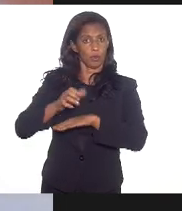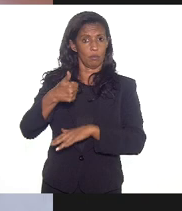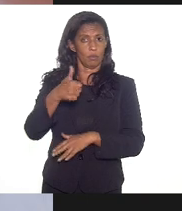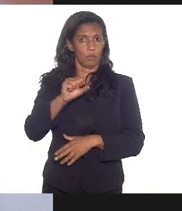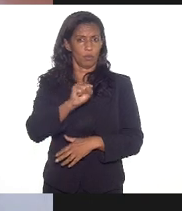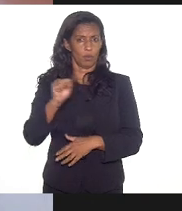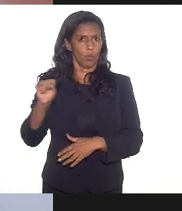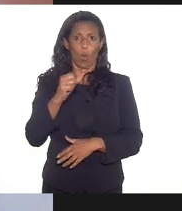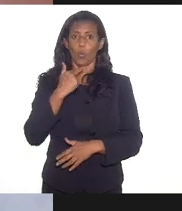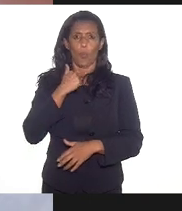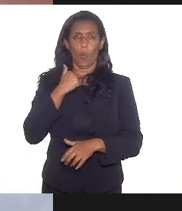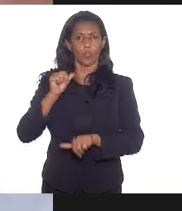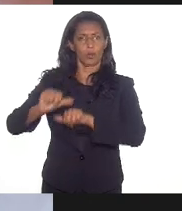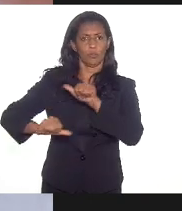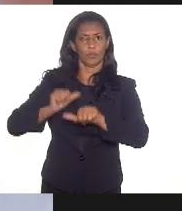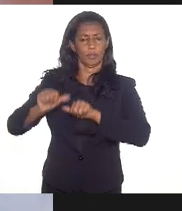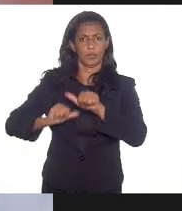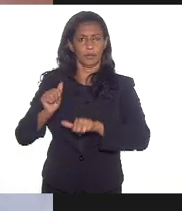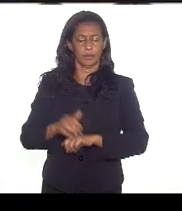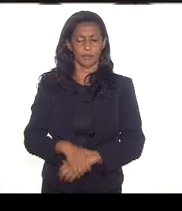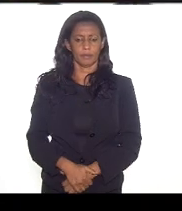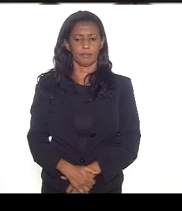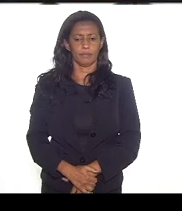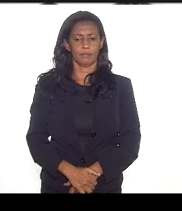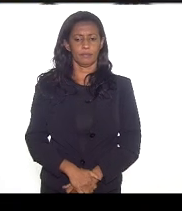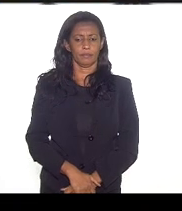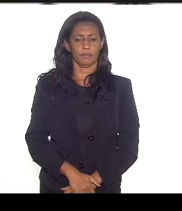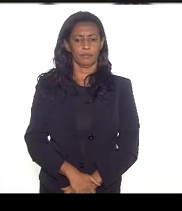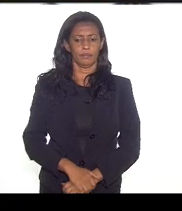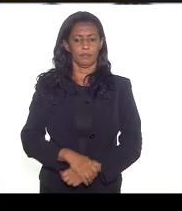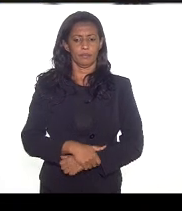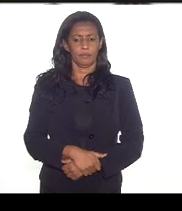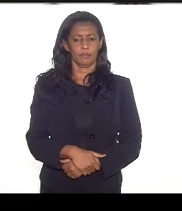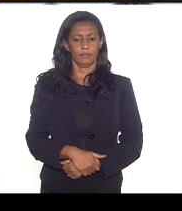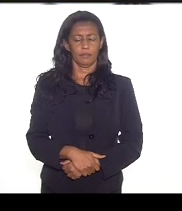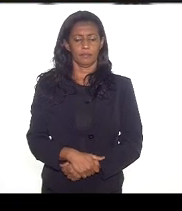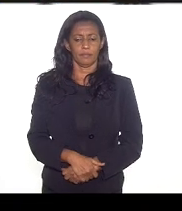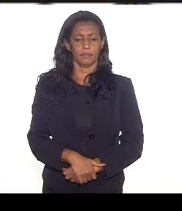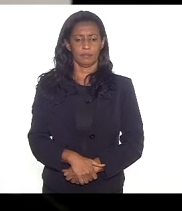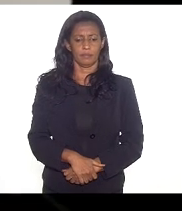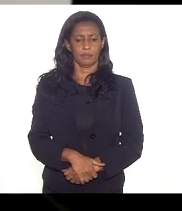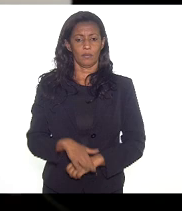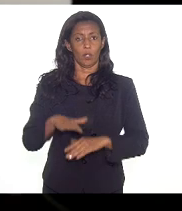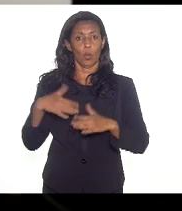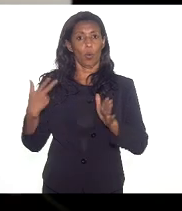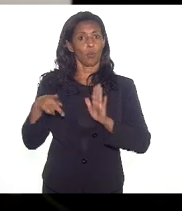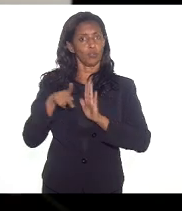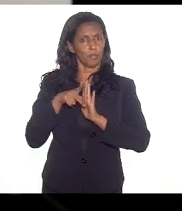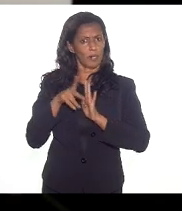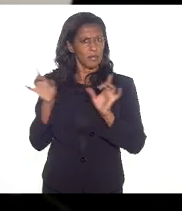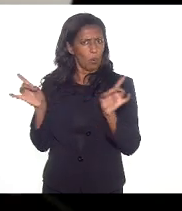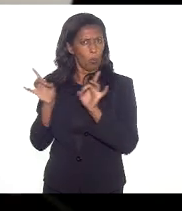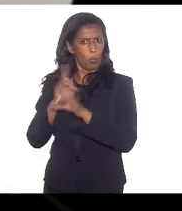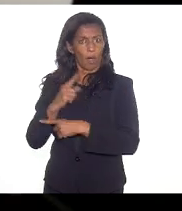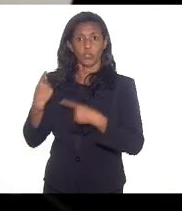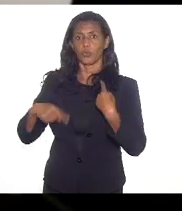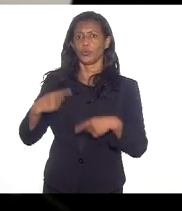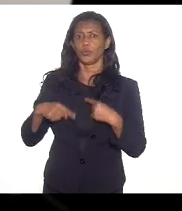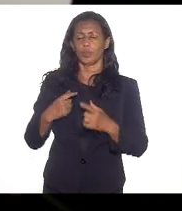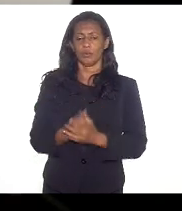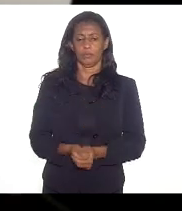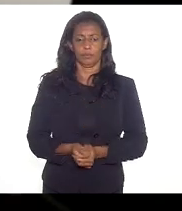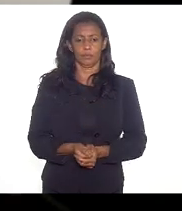Não pode ter mudança, só para lembrar. Ok. Então, com os pareceres emitidos em discussão,